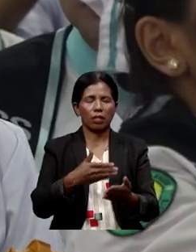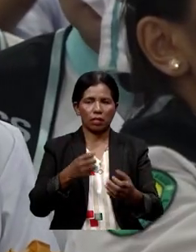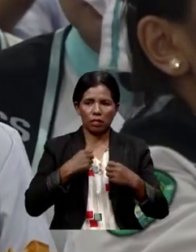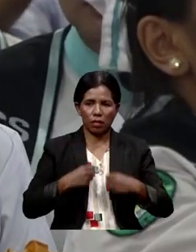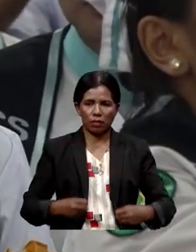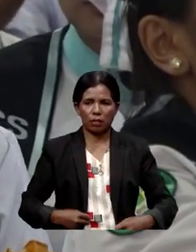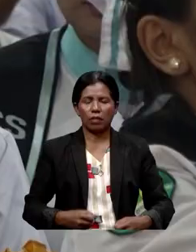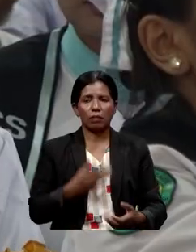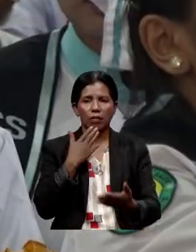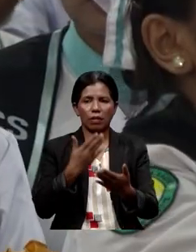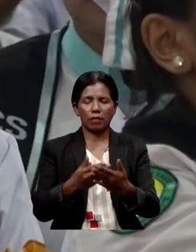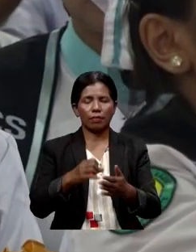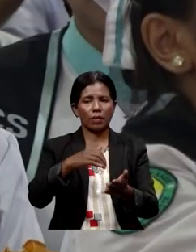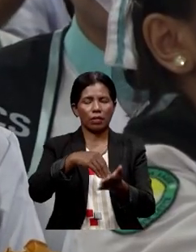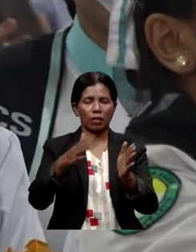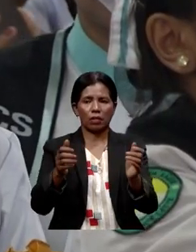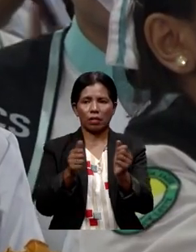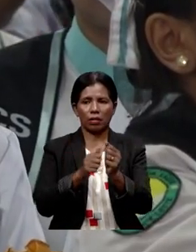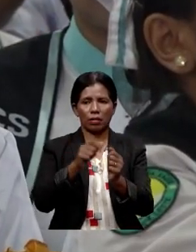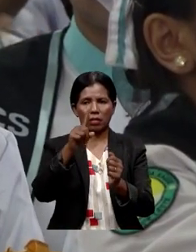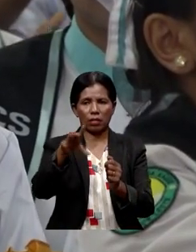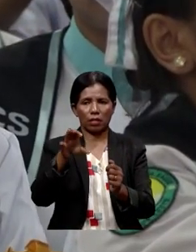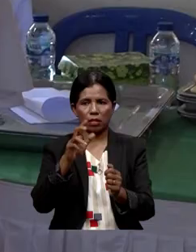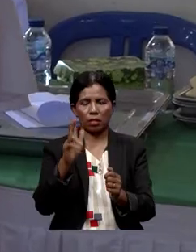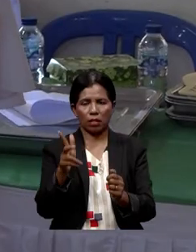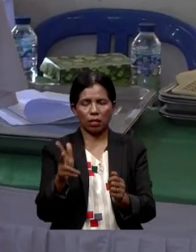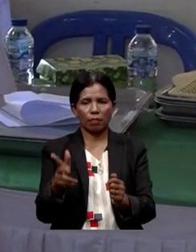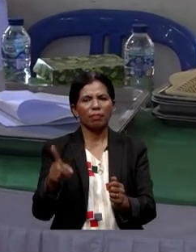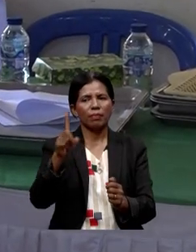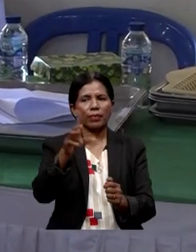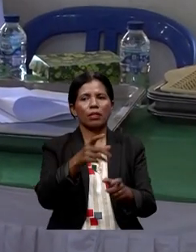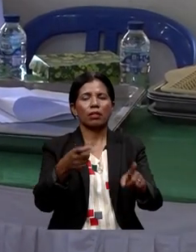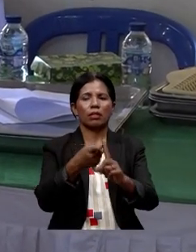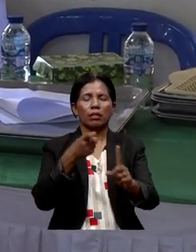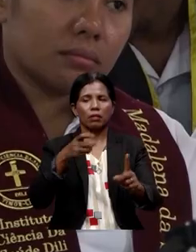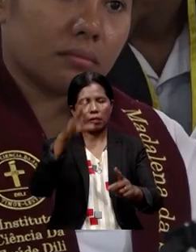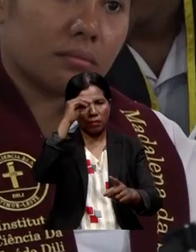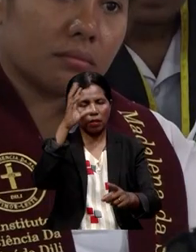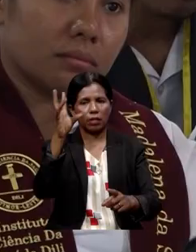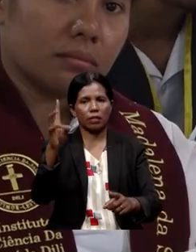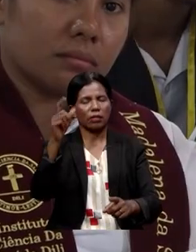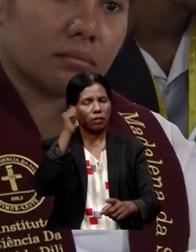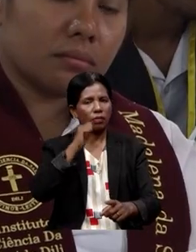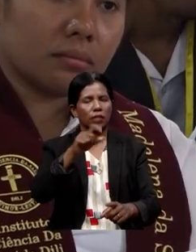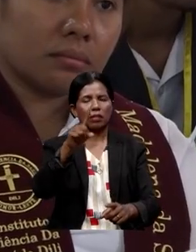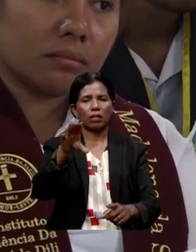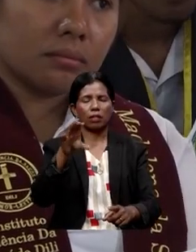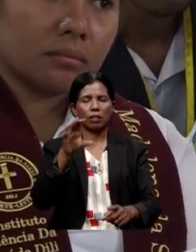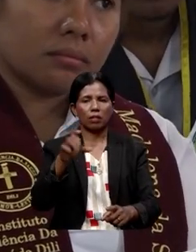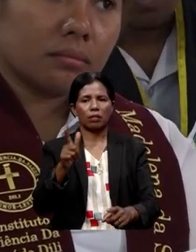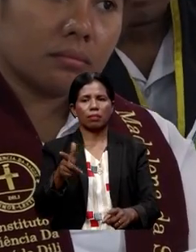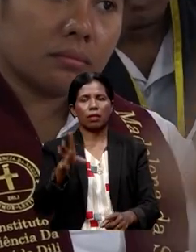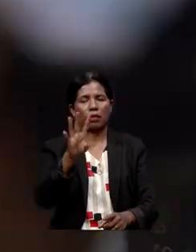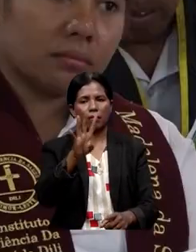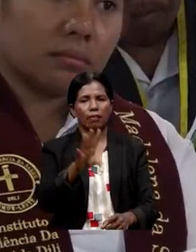Total estudante de Bessimo Judicium Hamutuk Atusida Tolonulo Resin Ida, composto Simane Hito, Feto Atusida Ruanulo Resin Hat.